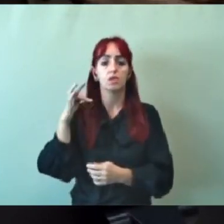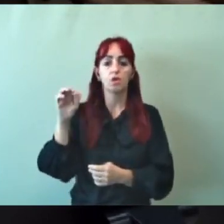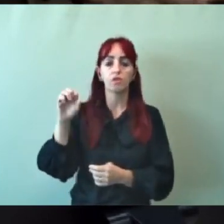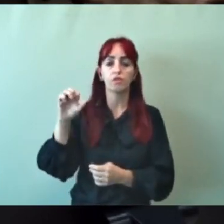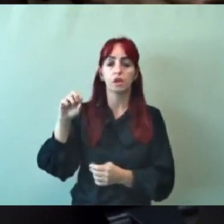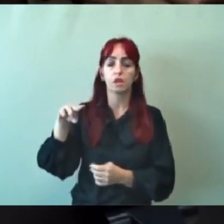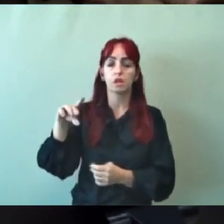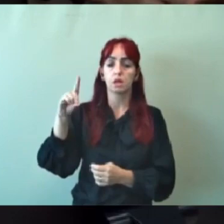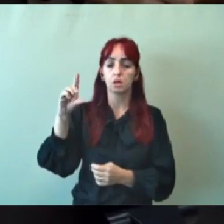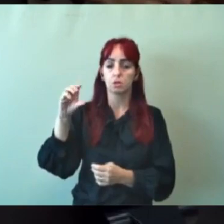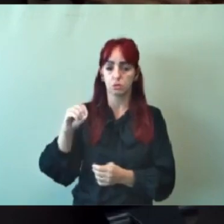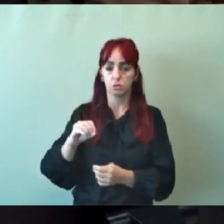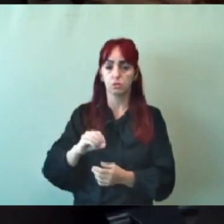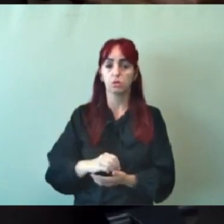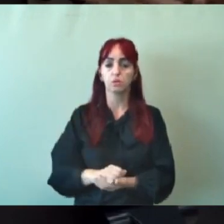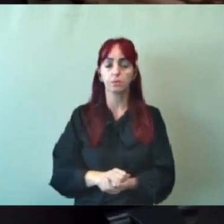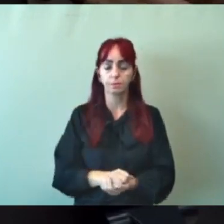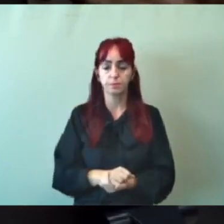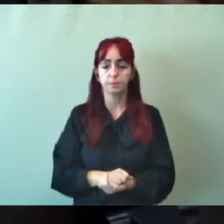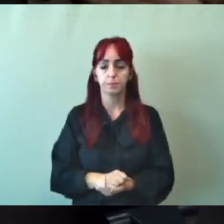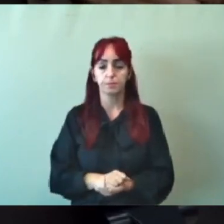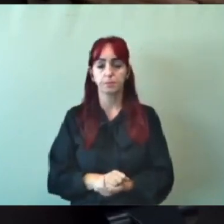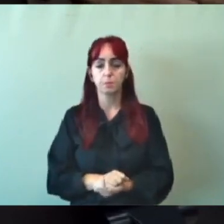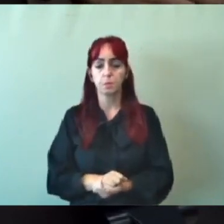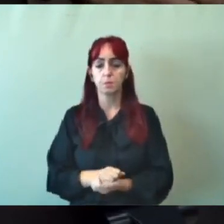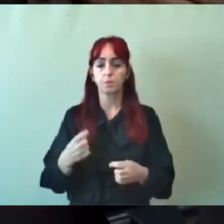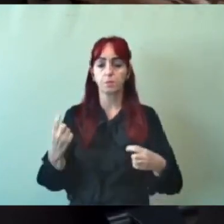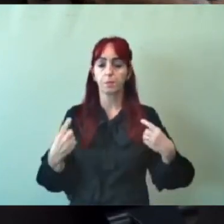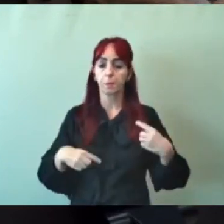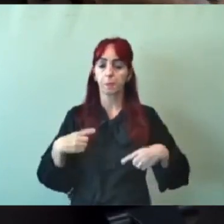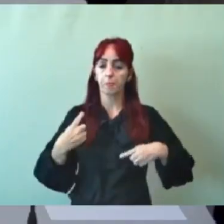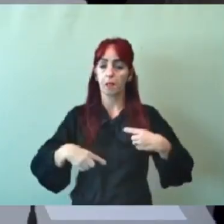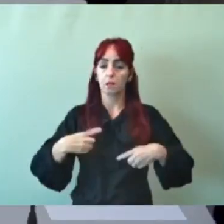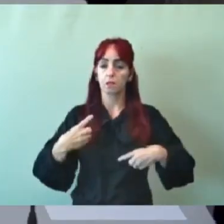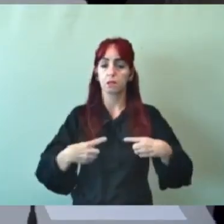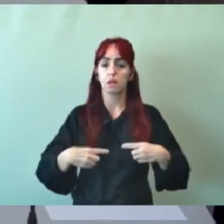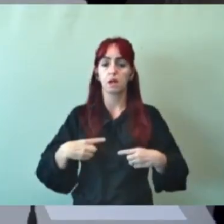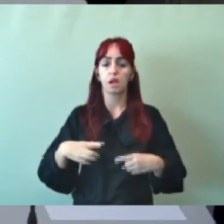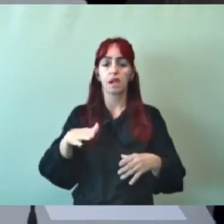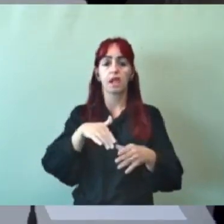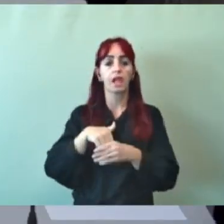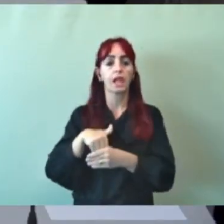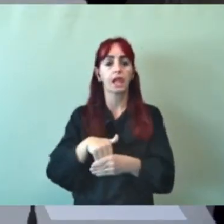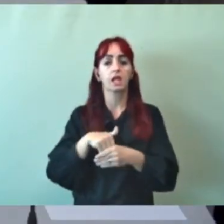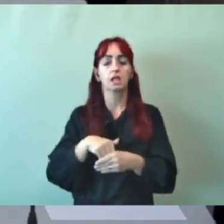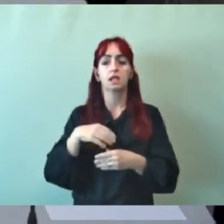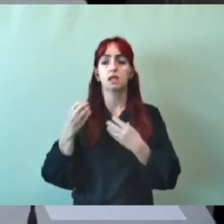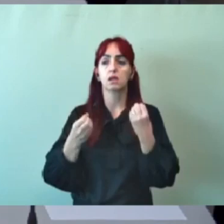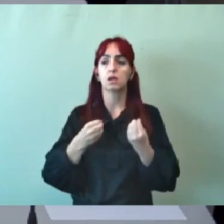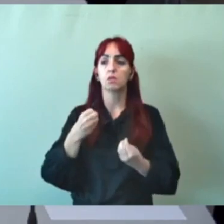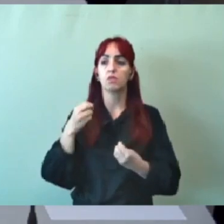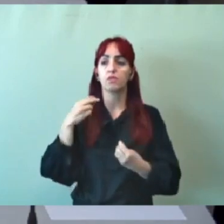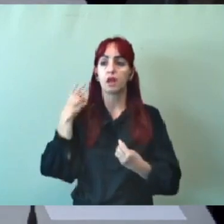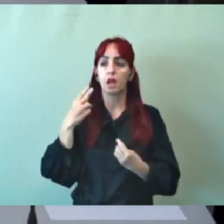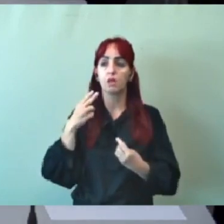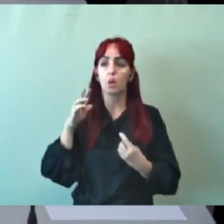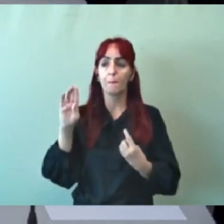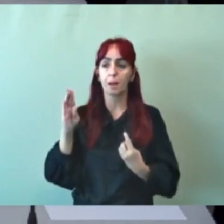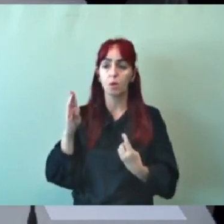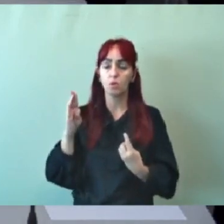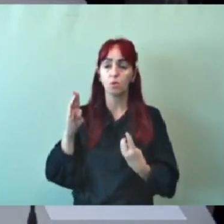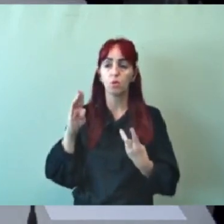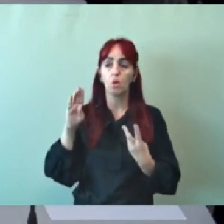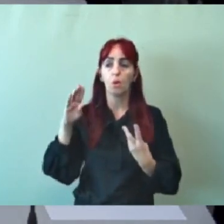Sérgio Fernando Pinho Tavares. Em discussão, em votação, como voto o vereador Braulio Lara. De acordo. Vereador Miltinho. De